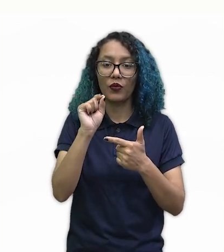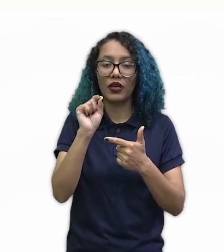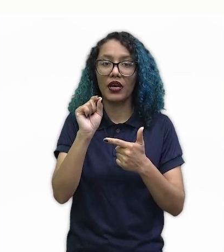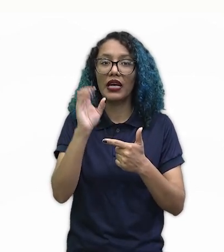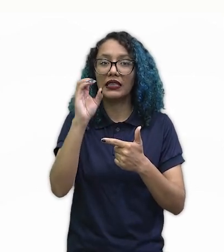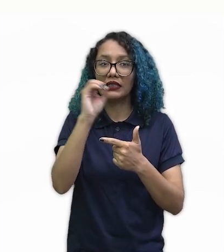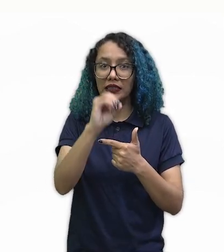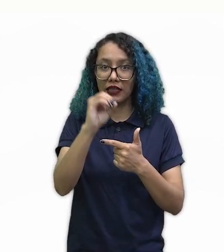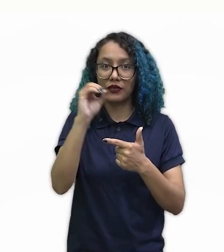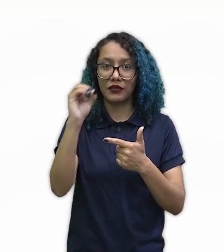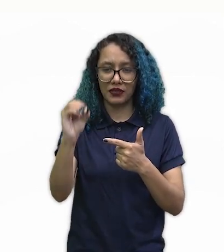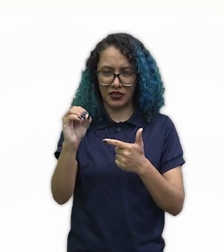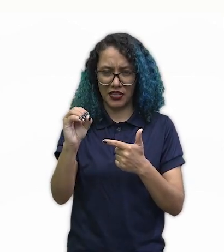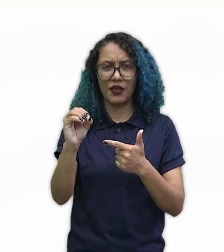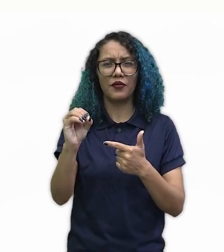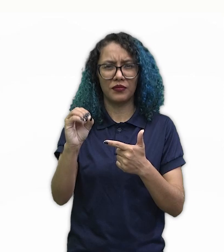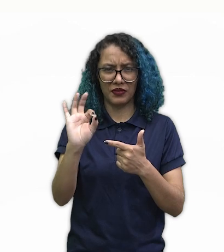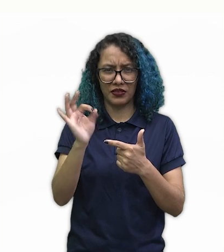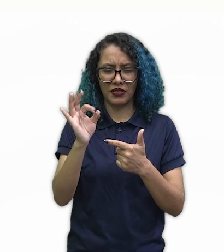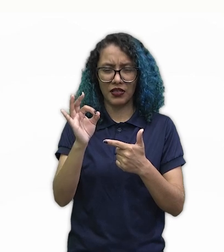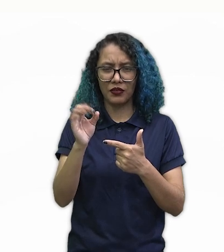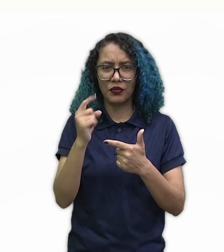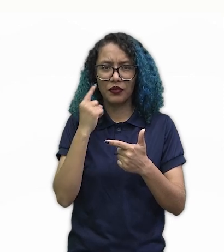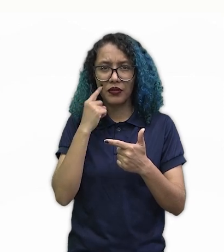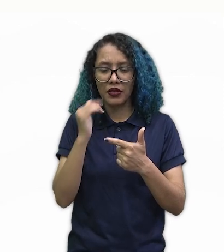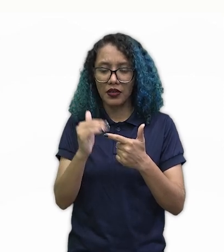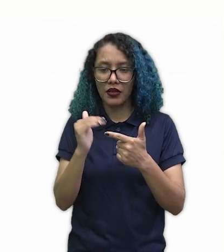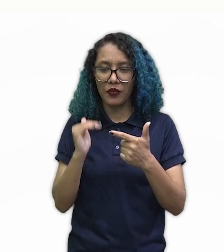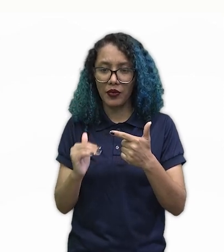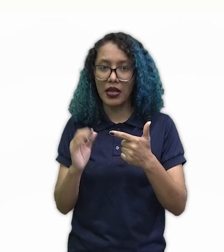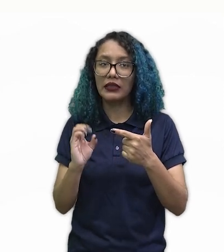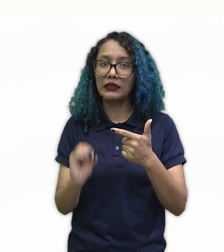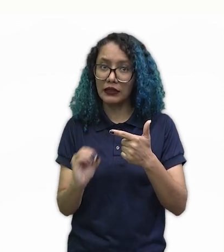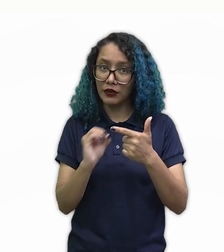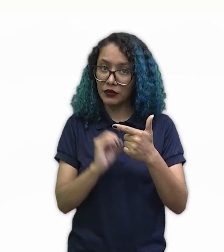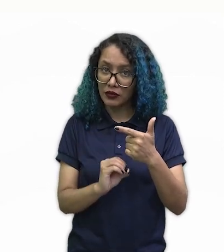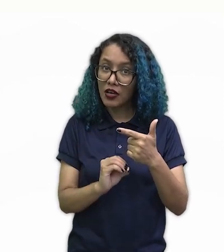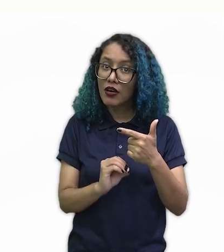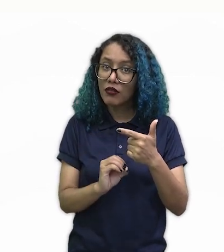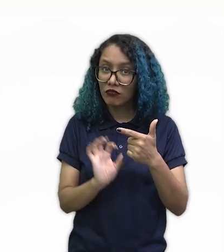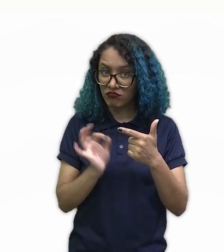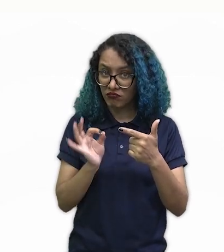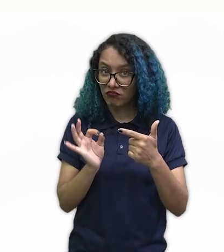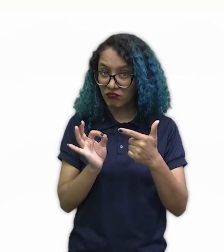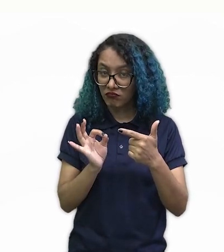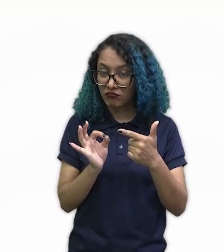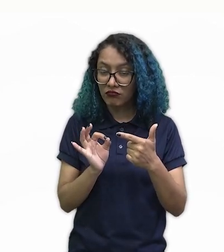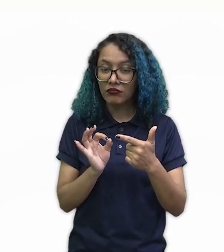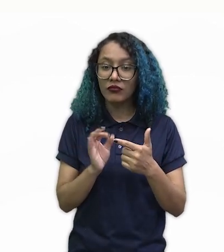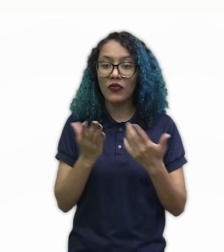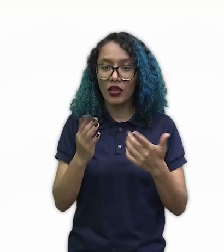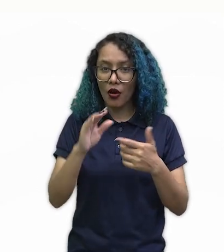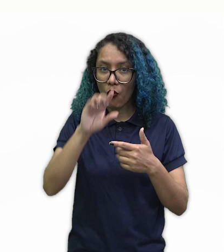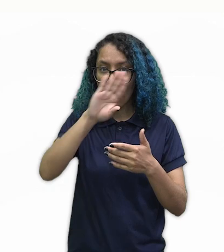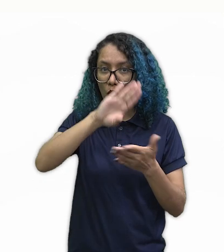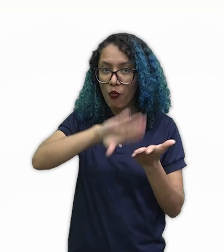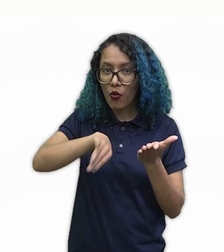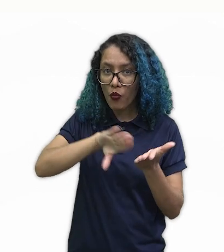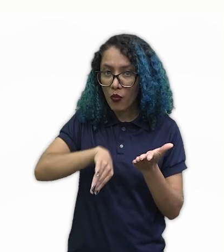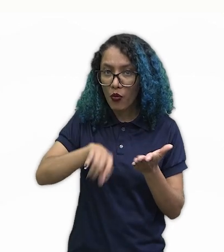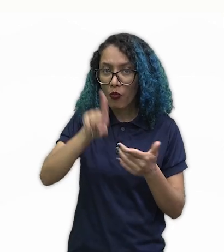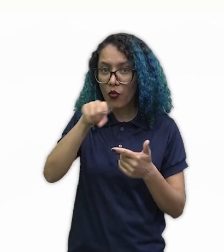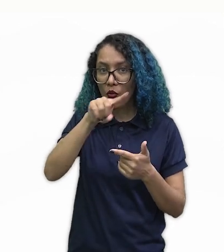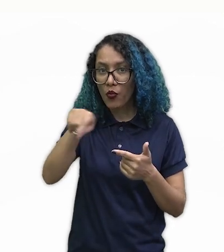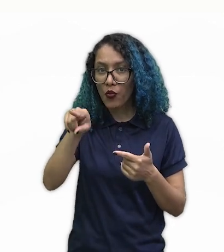2 zeros no final do nosso número. E embaixo nós temos também 2 zeros. Então eu posso